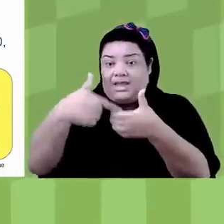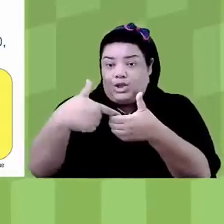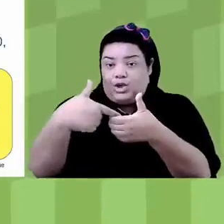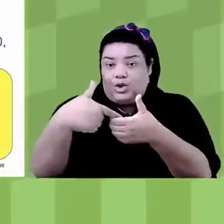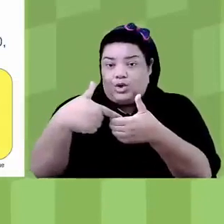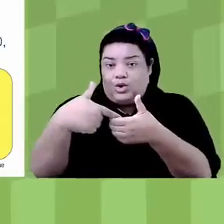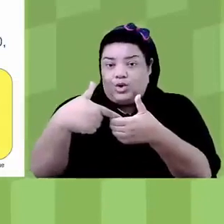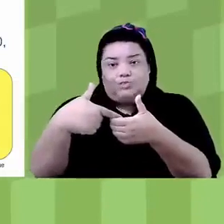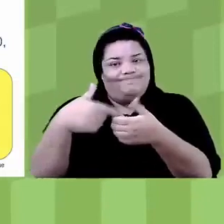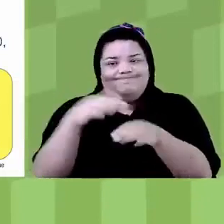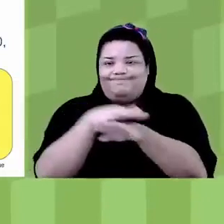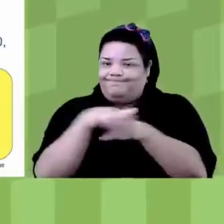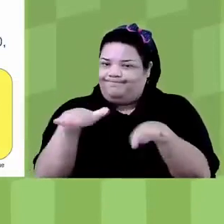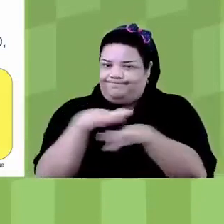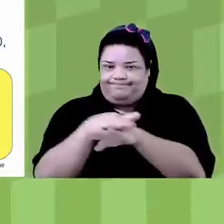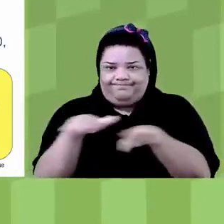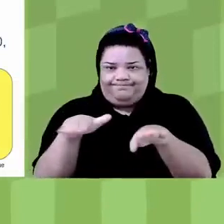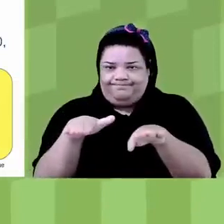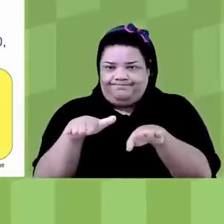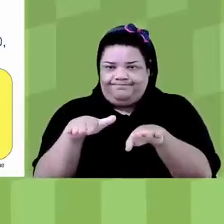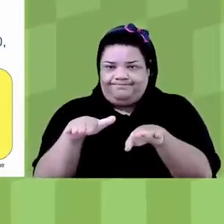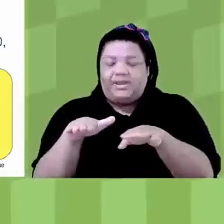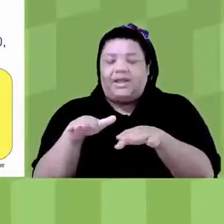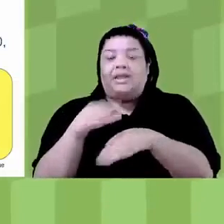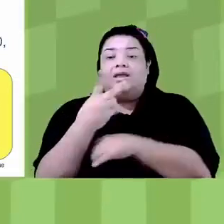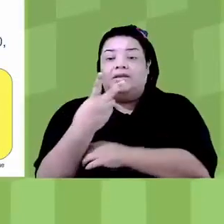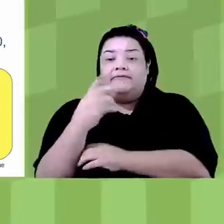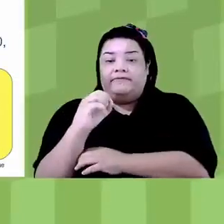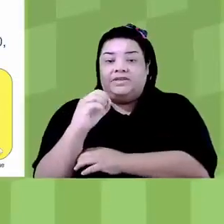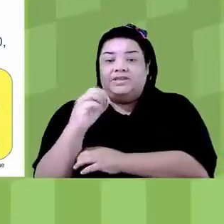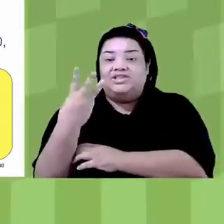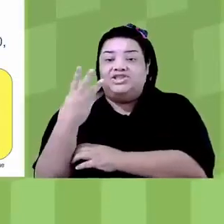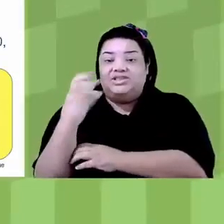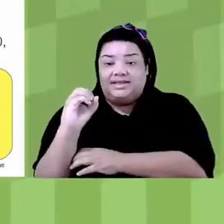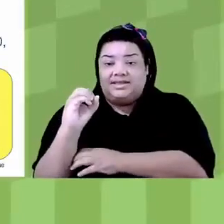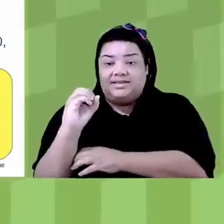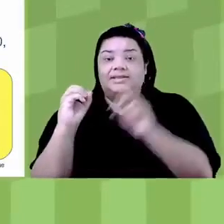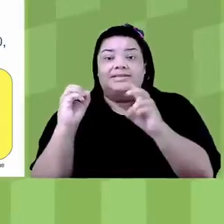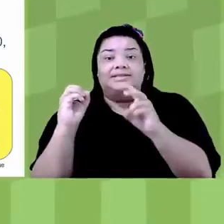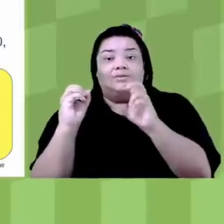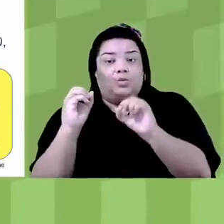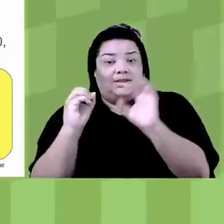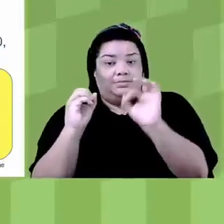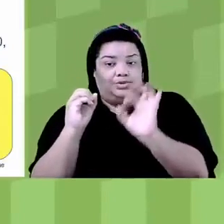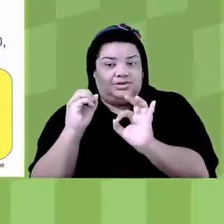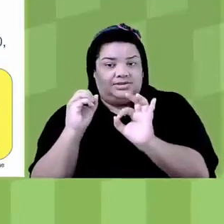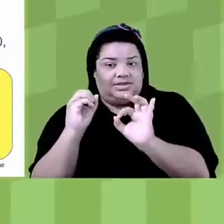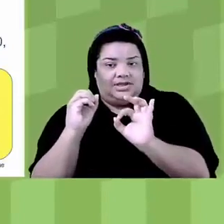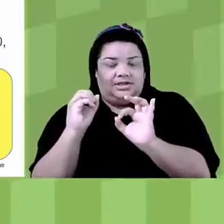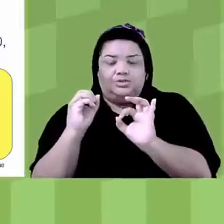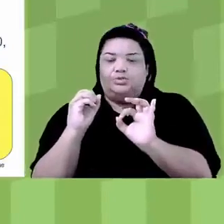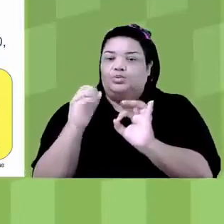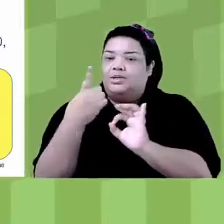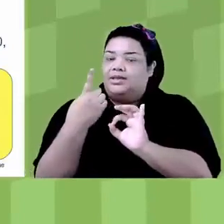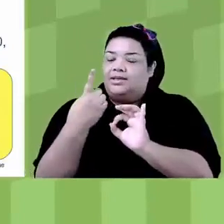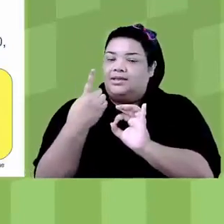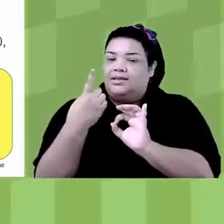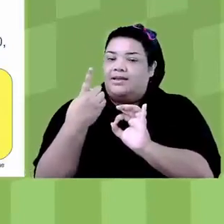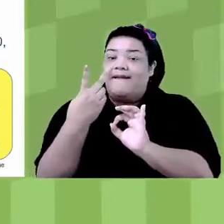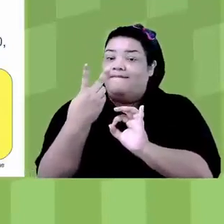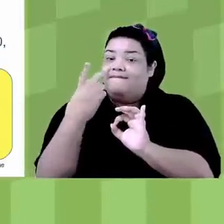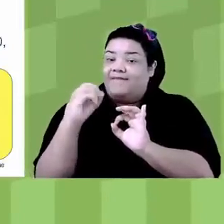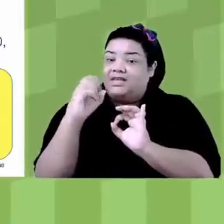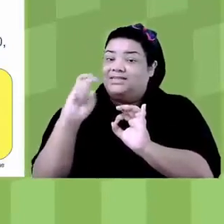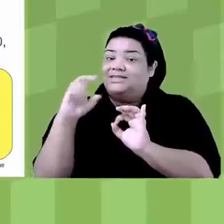cortar 20% em 2030 e 100% até 2075. É isso que significa. É